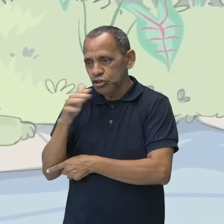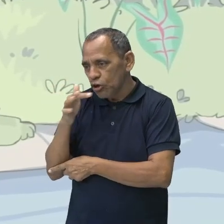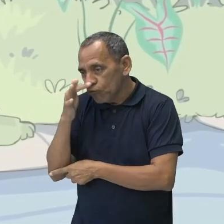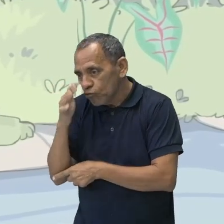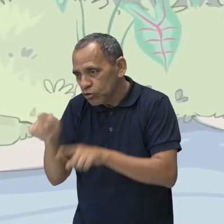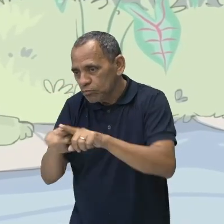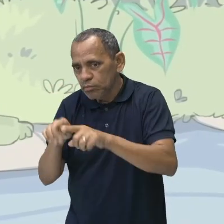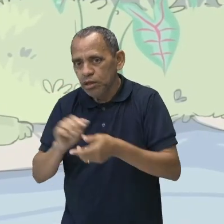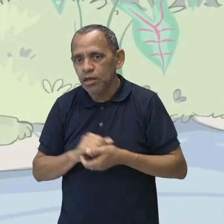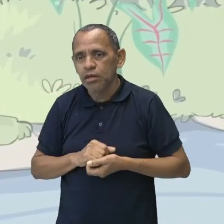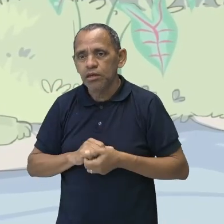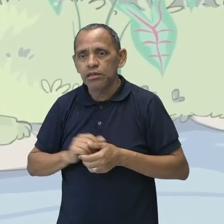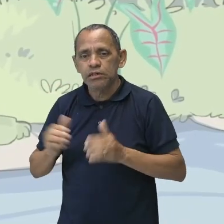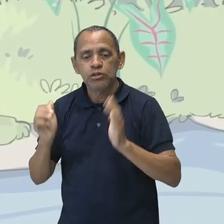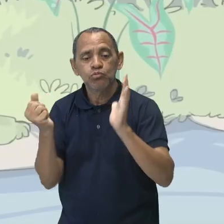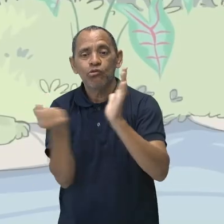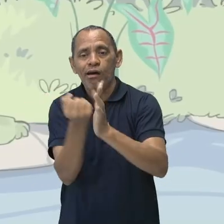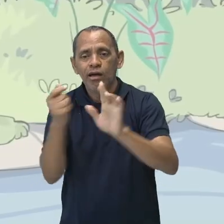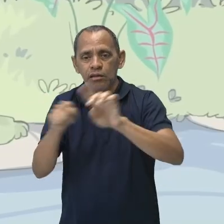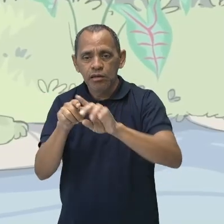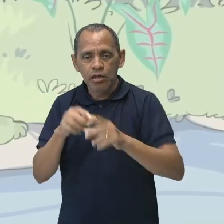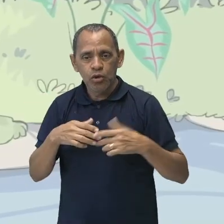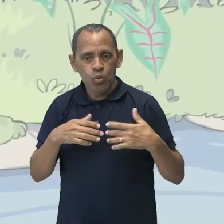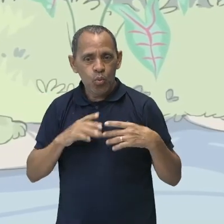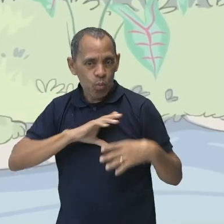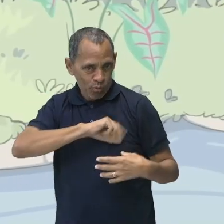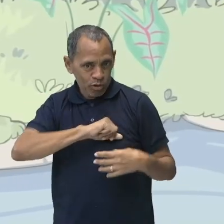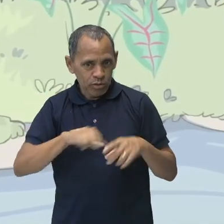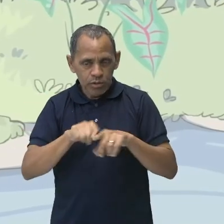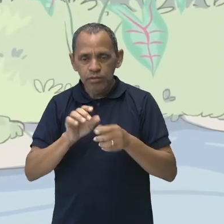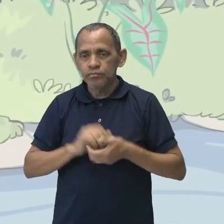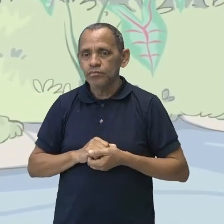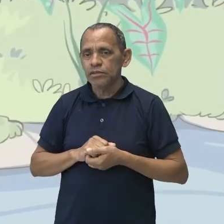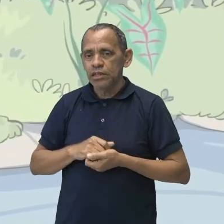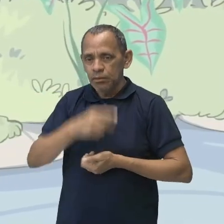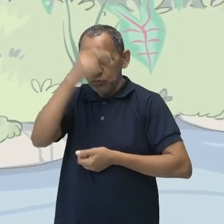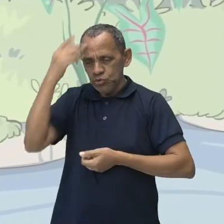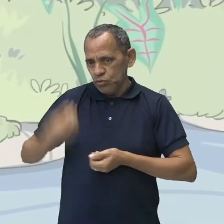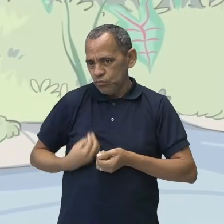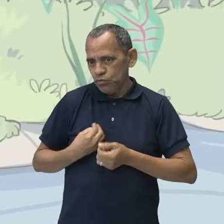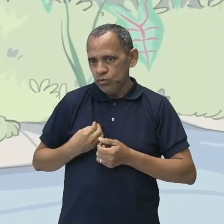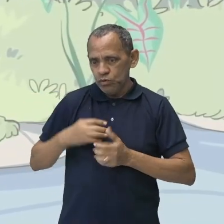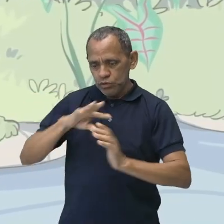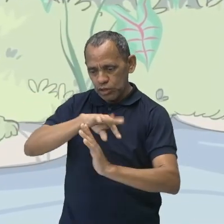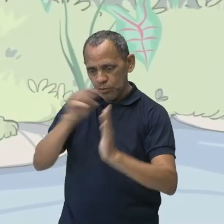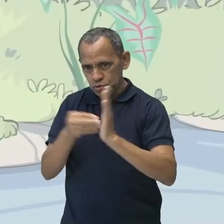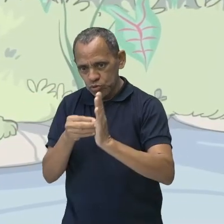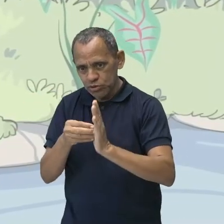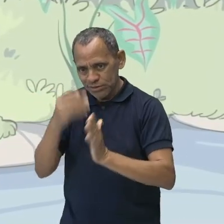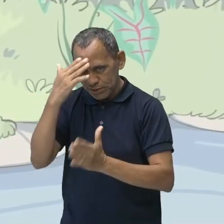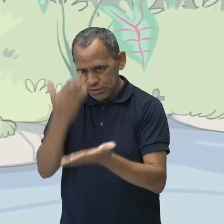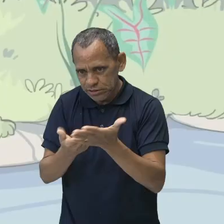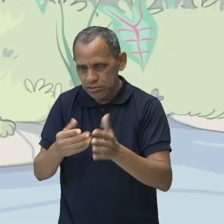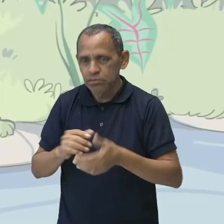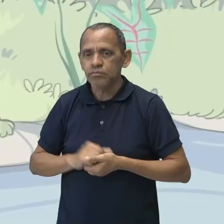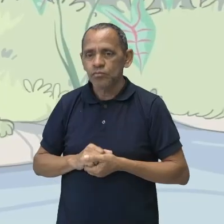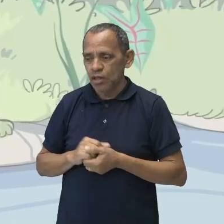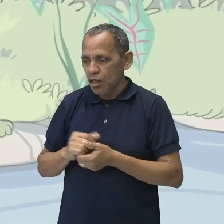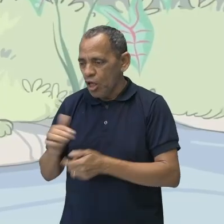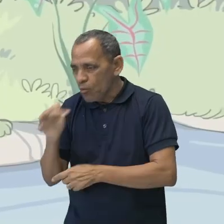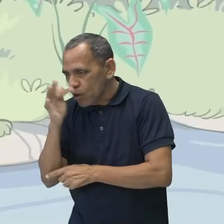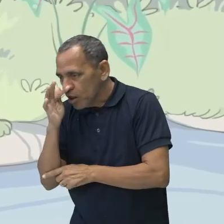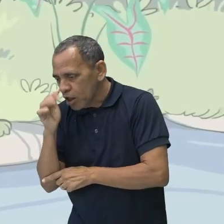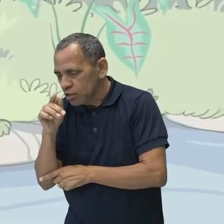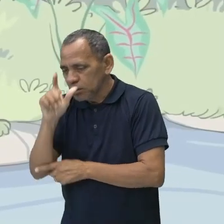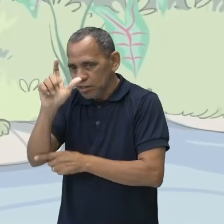planta cresce com vigor, há amor verdadeiro. A lenda do Tambatajá nos ensina sobre a